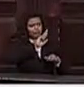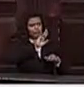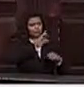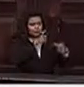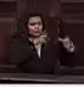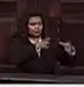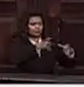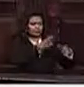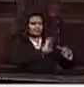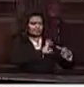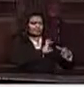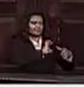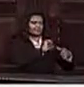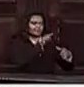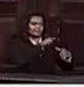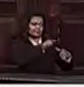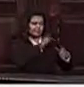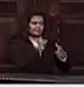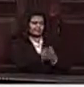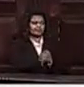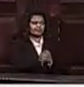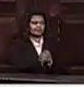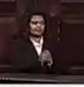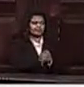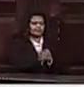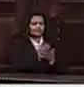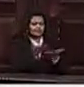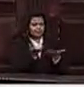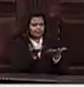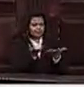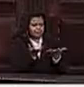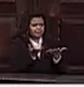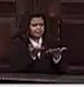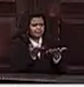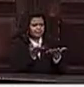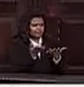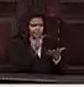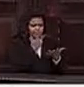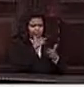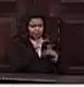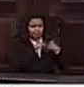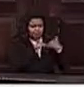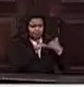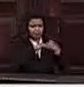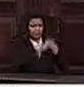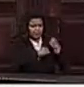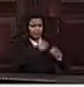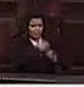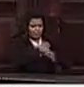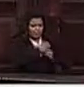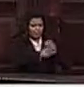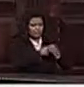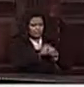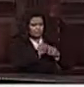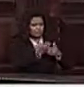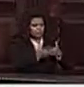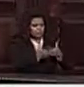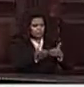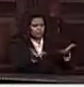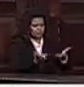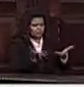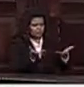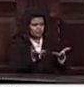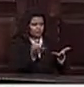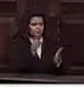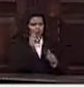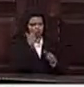não terminou entre milícia e tráfico, já que o Comando Vermelho toma conta da Covanca e da comunidade